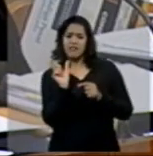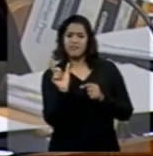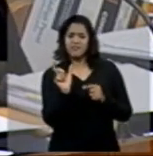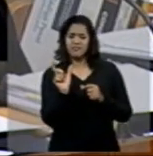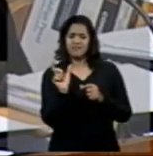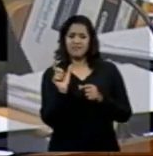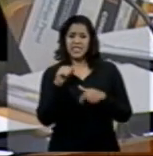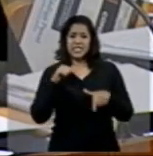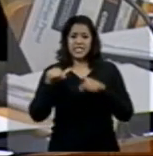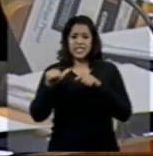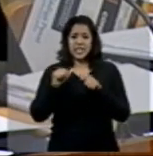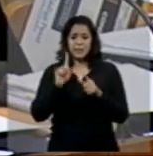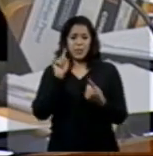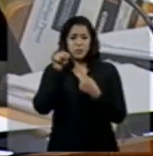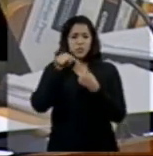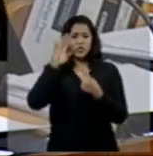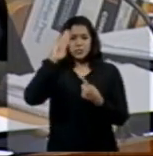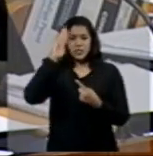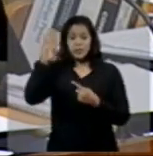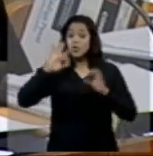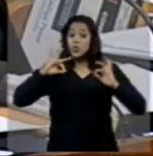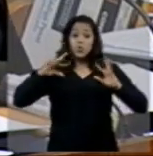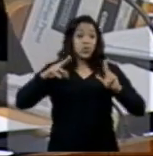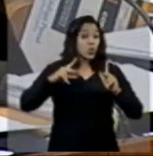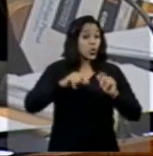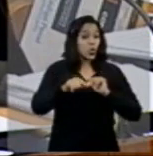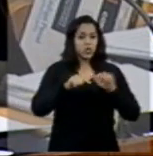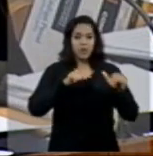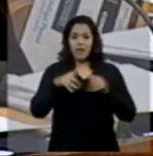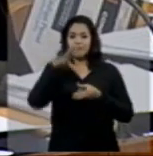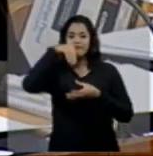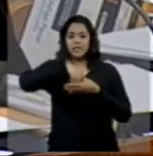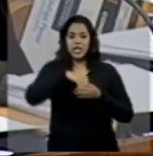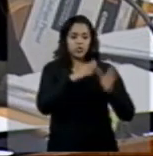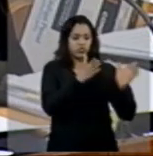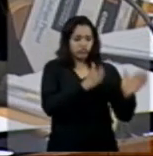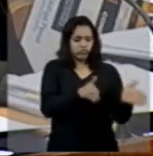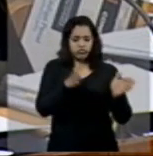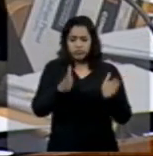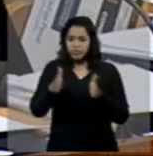meio, atividade fim, todas as atividades dentro do fluxo